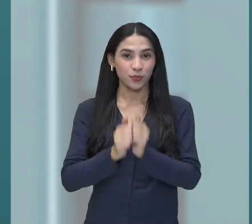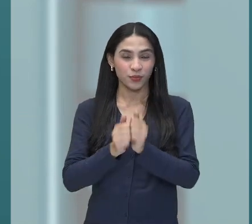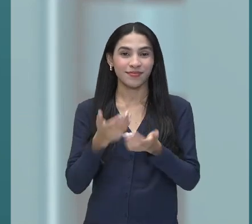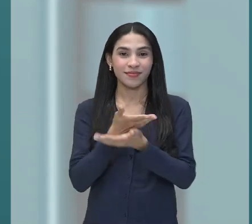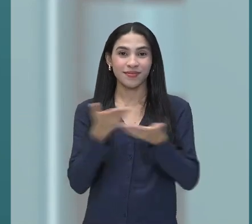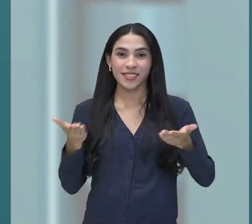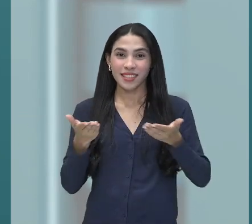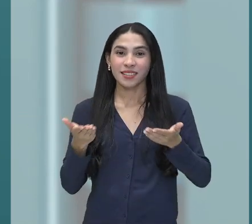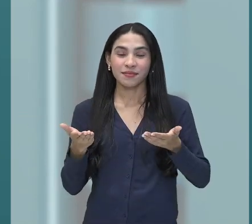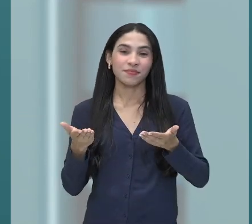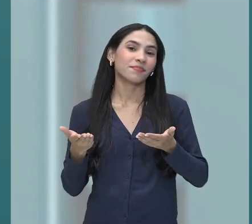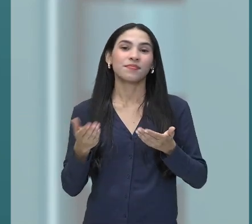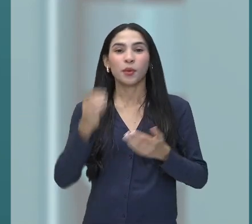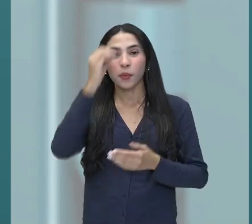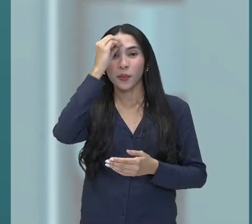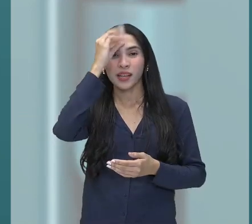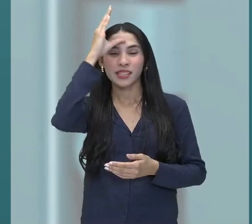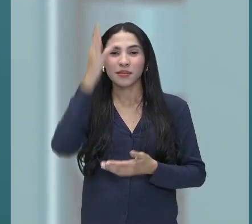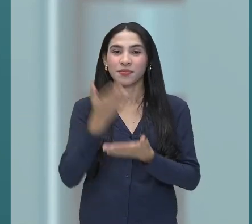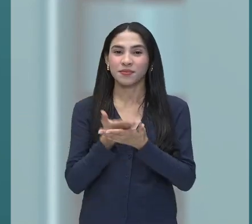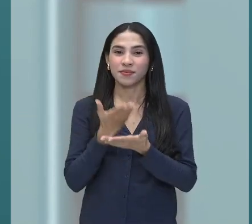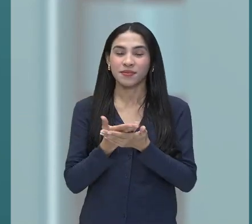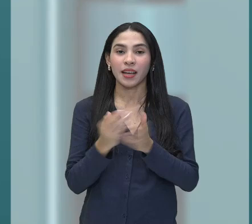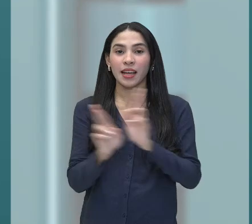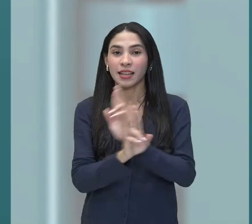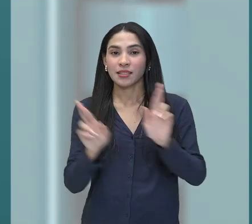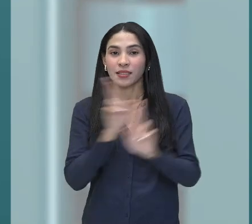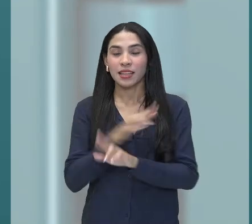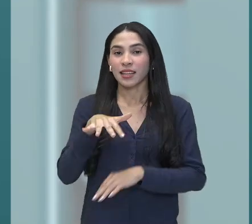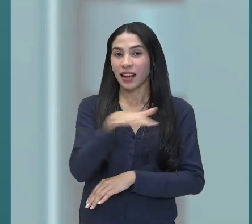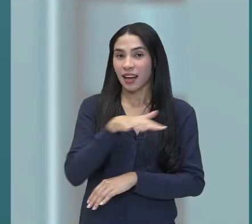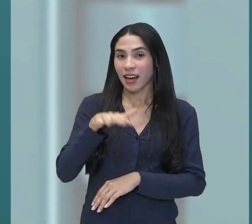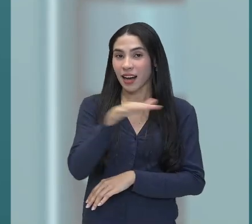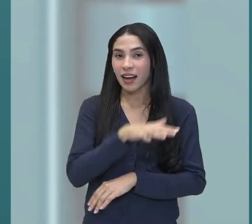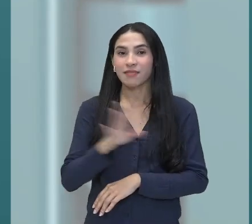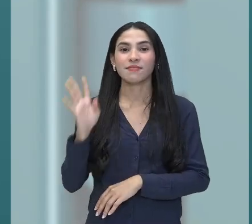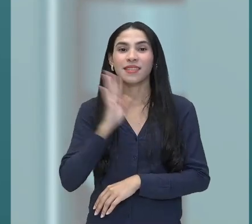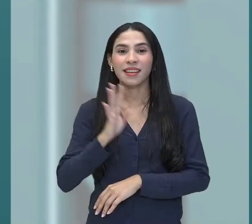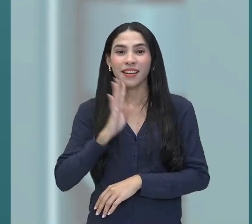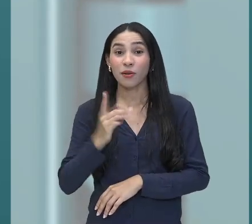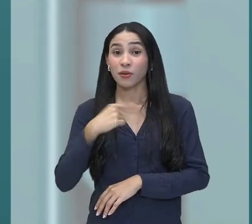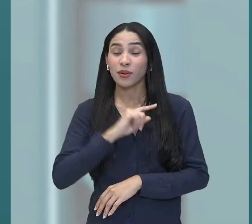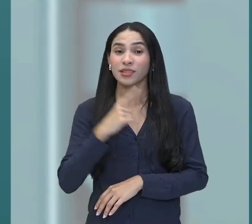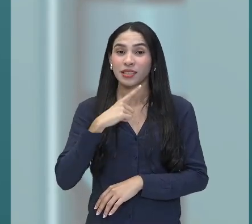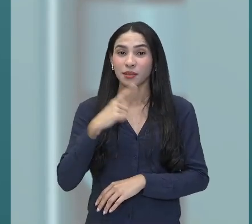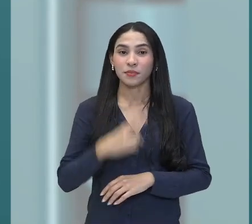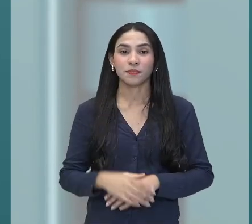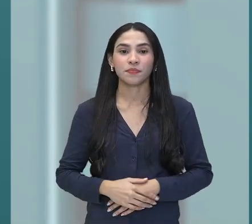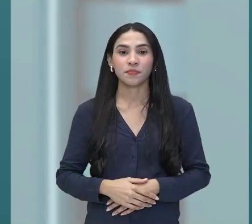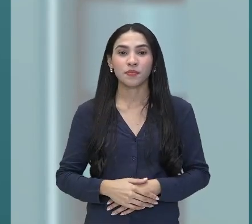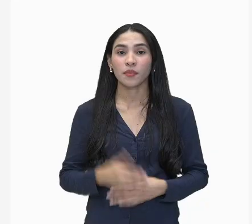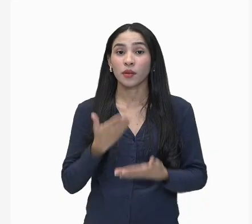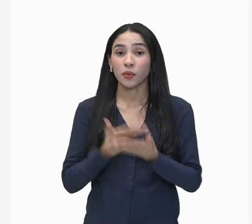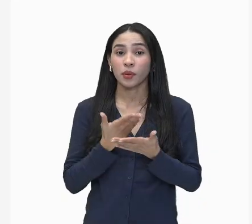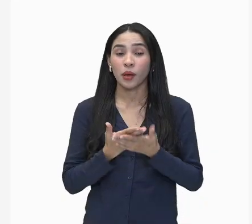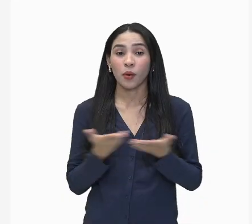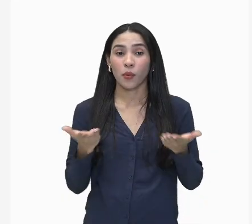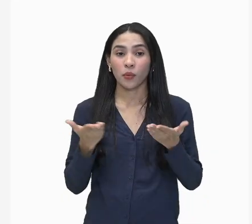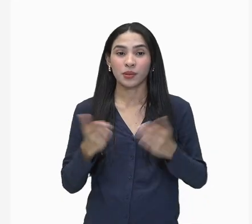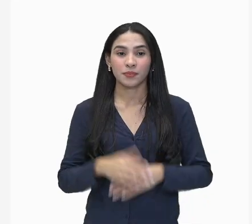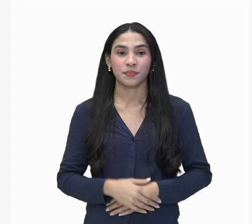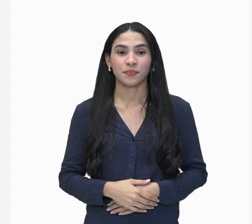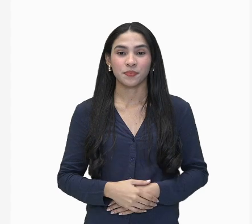com vocês na busca desse conhecimento relacionado a essa área tão legal que a gente tem. Vamos ver o que nós temos na nossa aula? Vamos